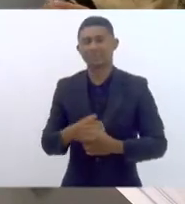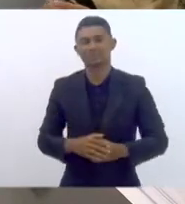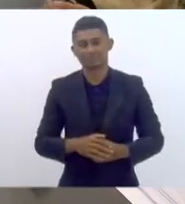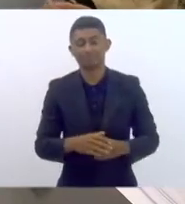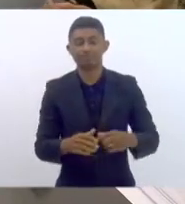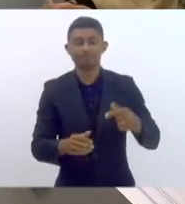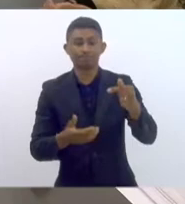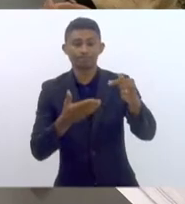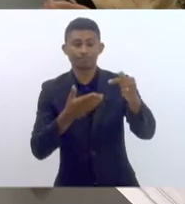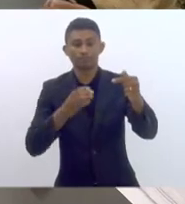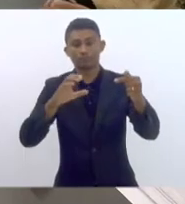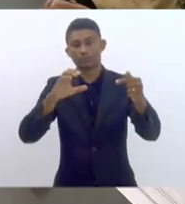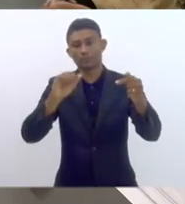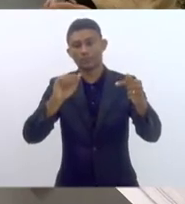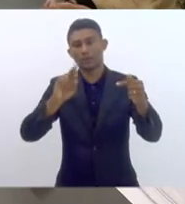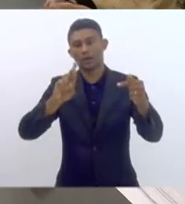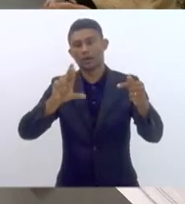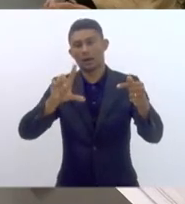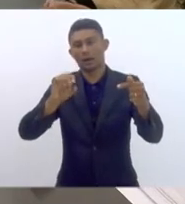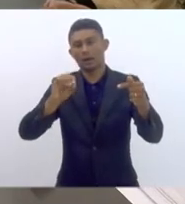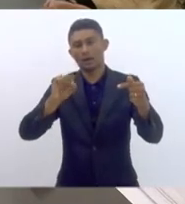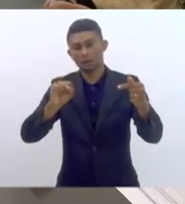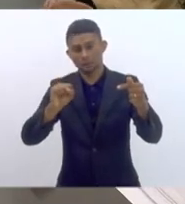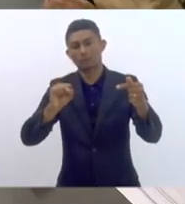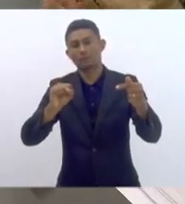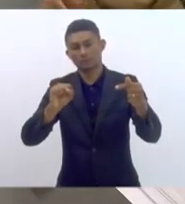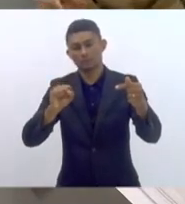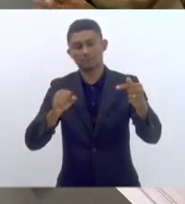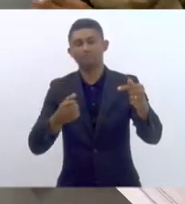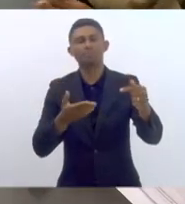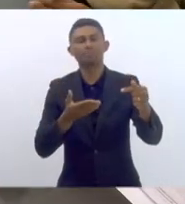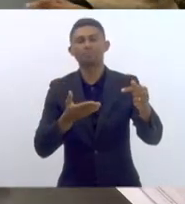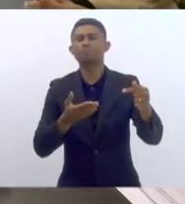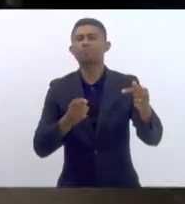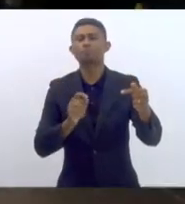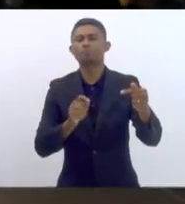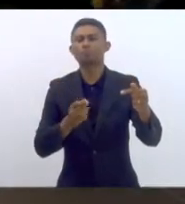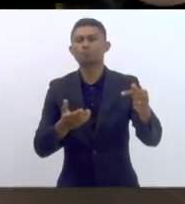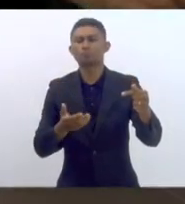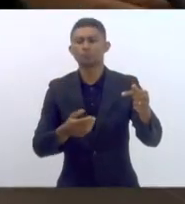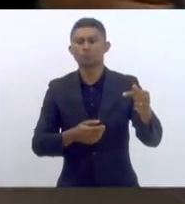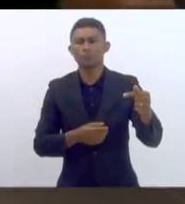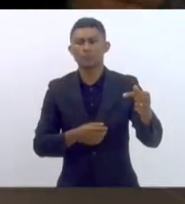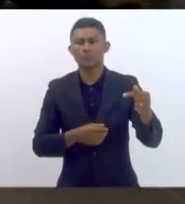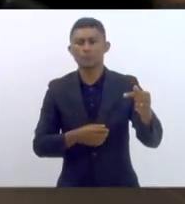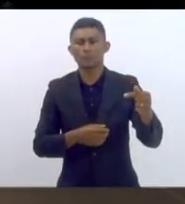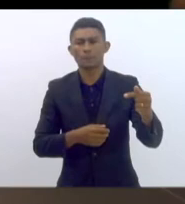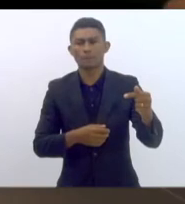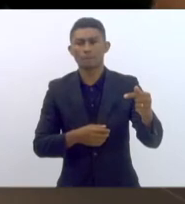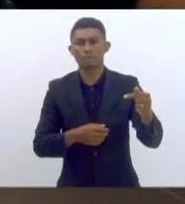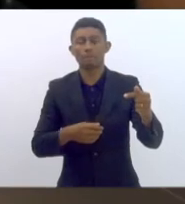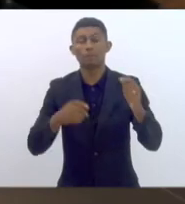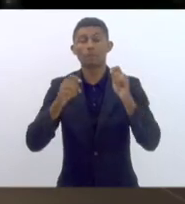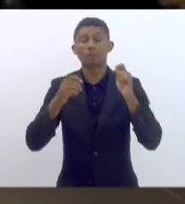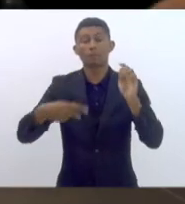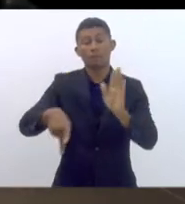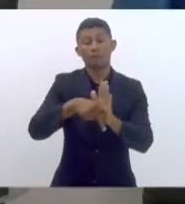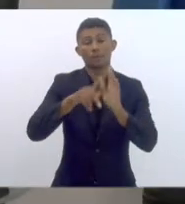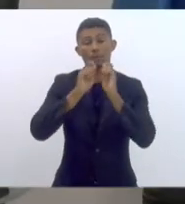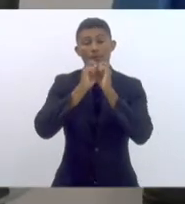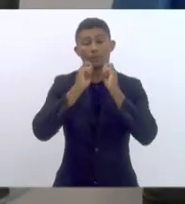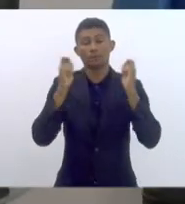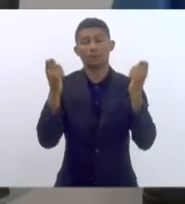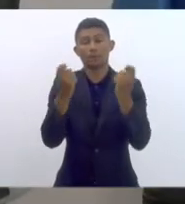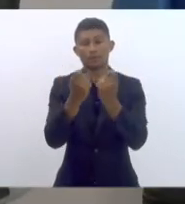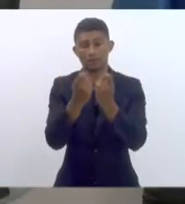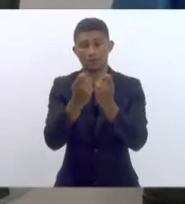Do Carlos Eduardo. Carlos Eduardo, da Associação dos